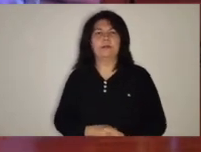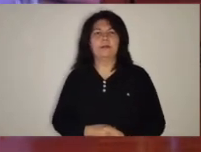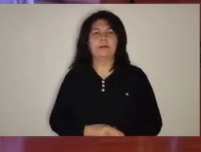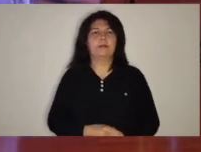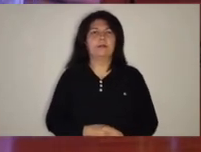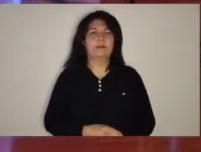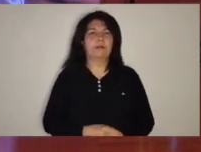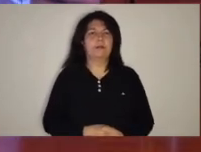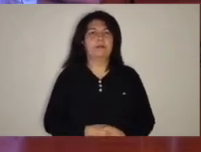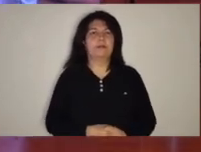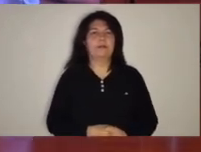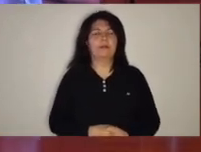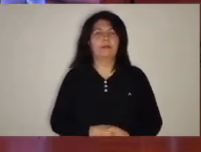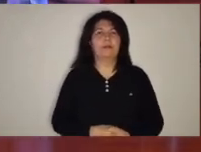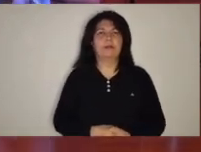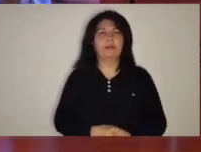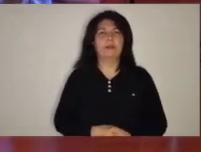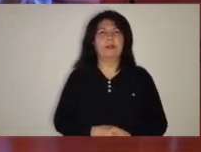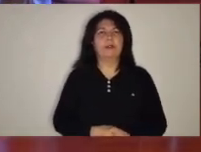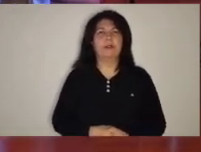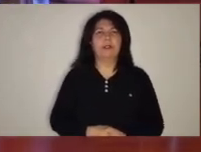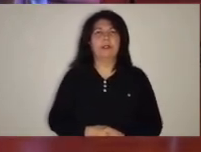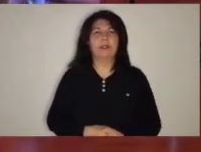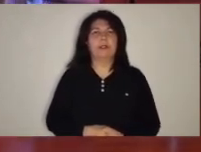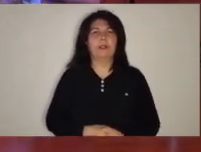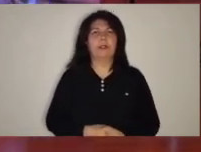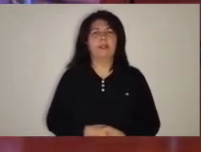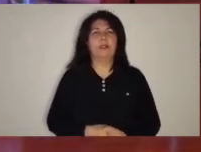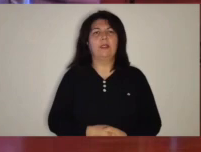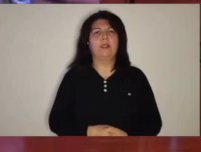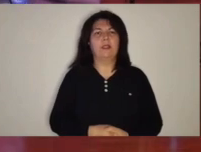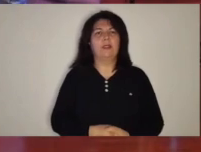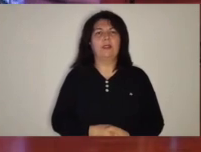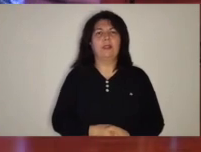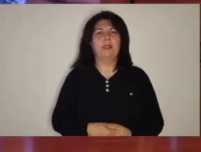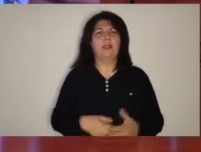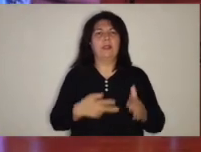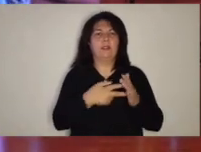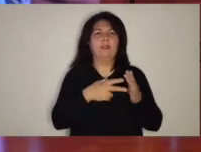E ele vai nos dizer